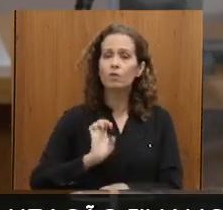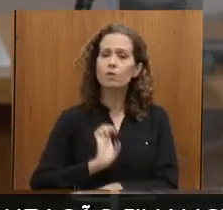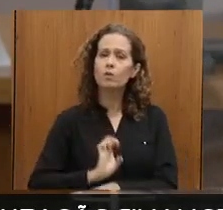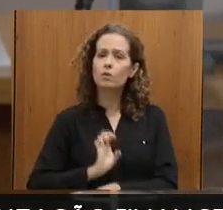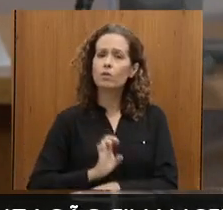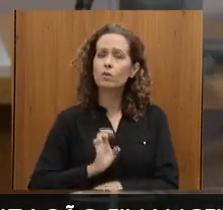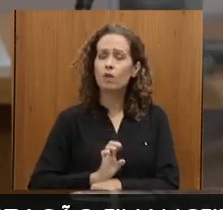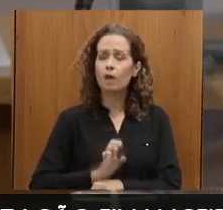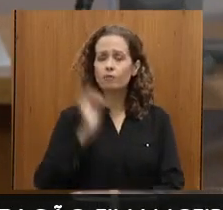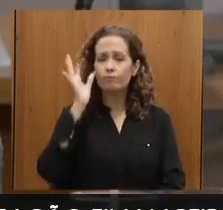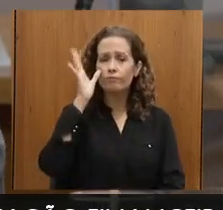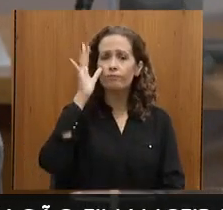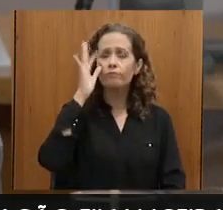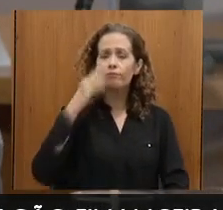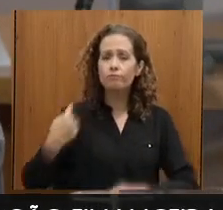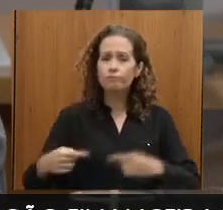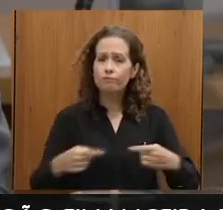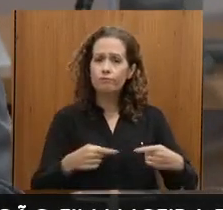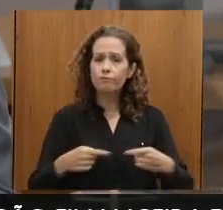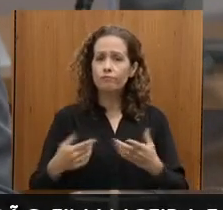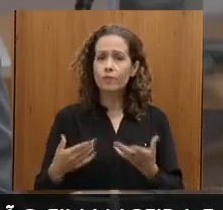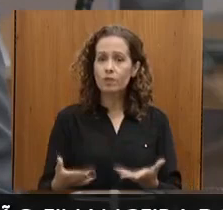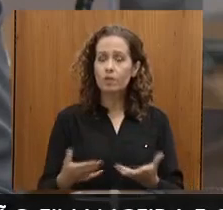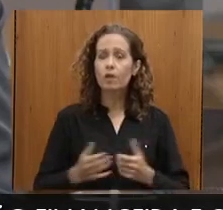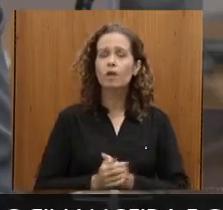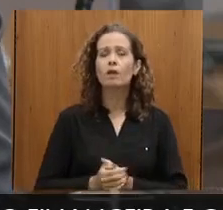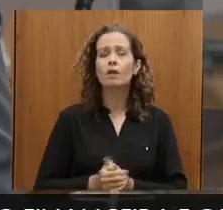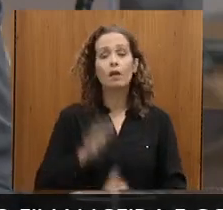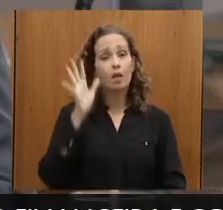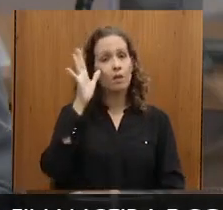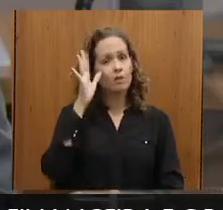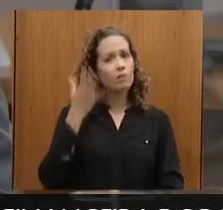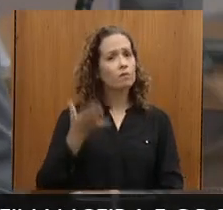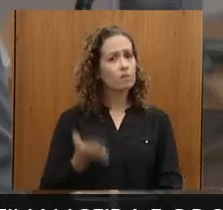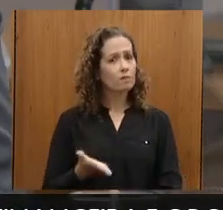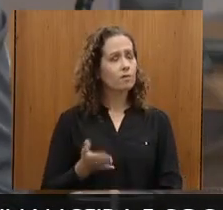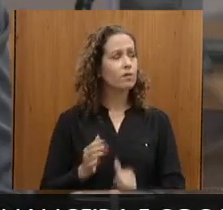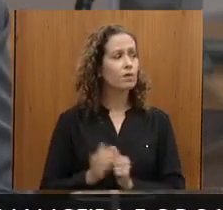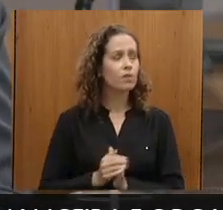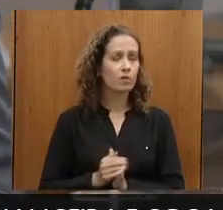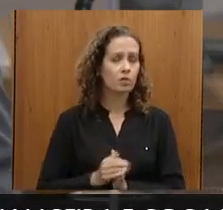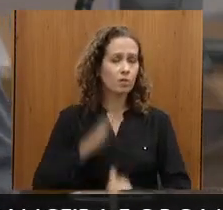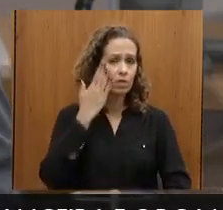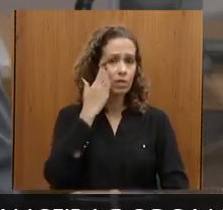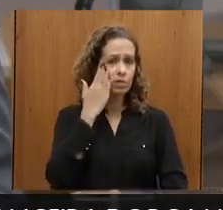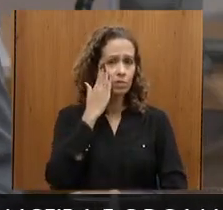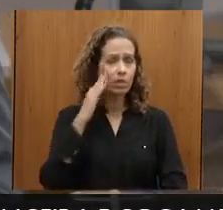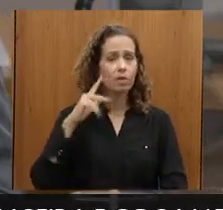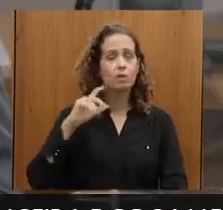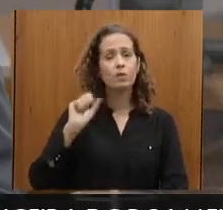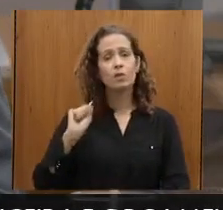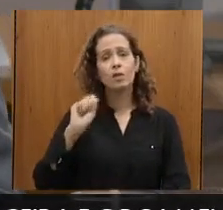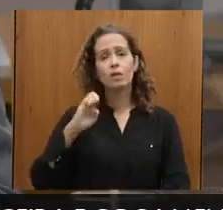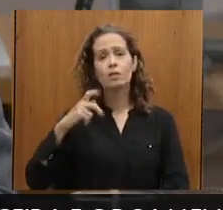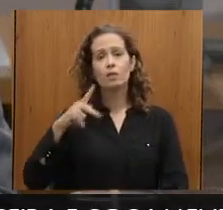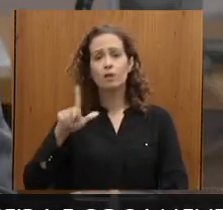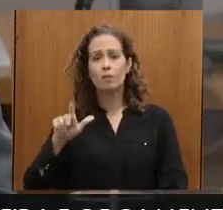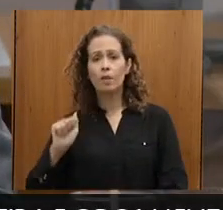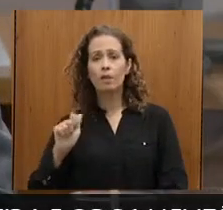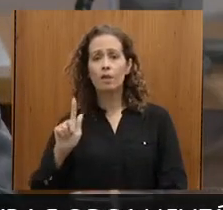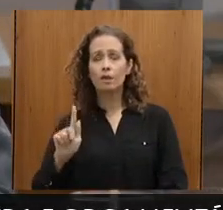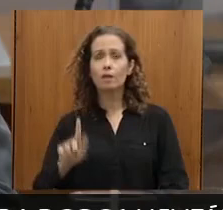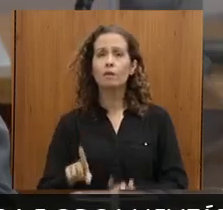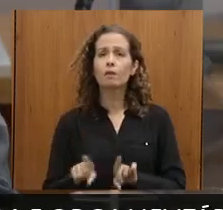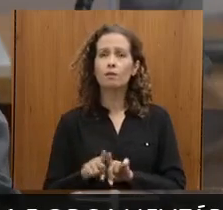temática, no parecer da GE, e veja que, ainda que, no entendimento da CEPLAG, possa